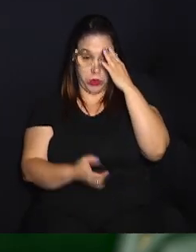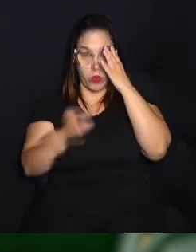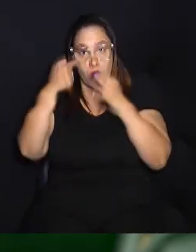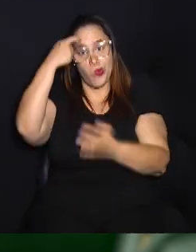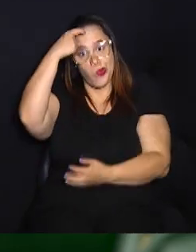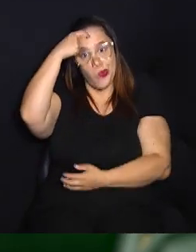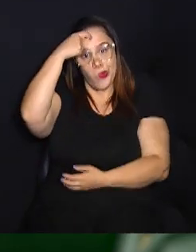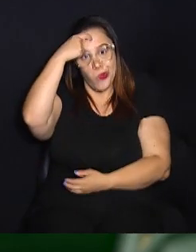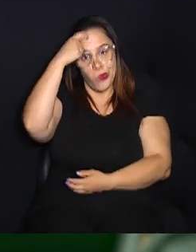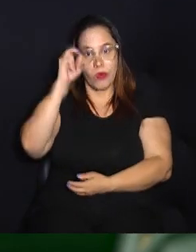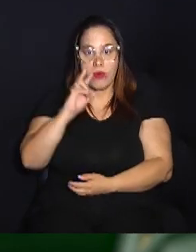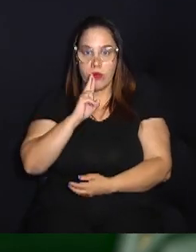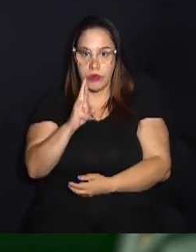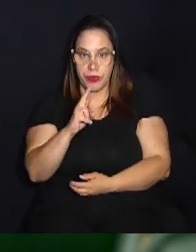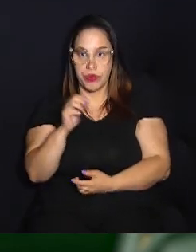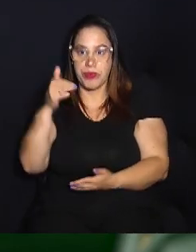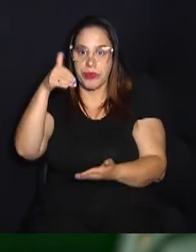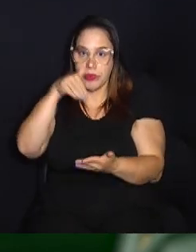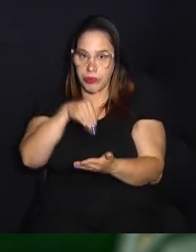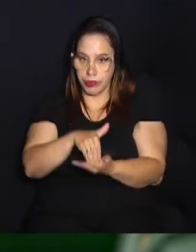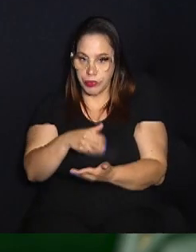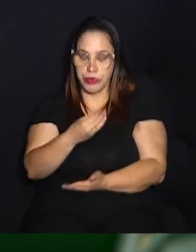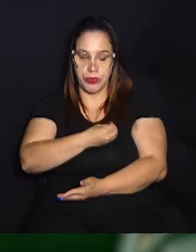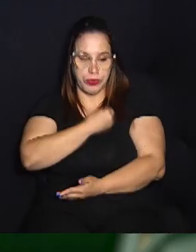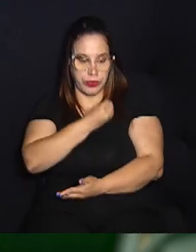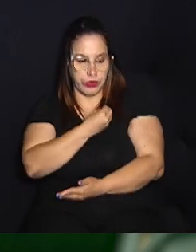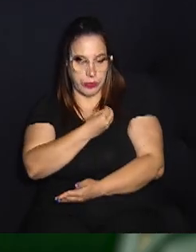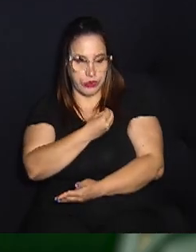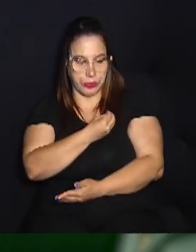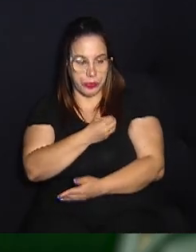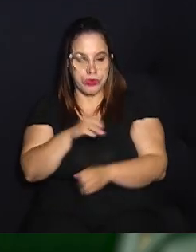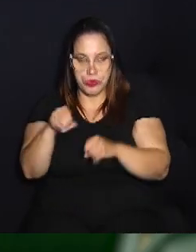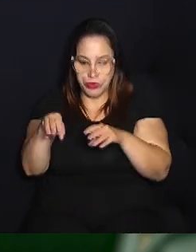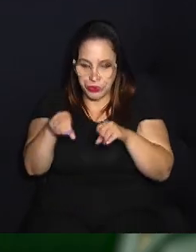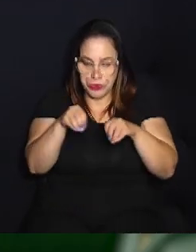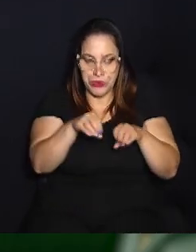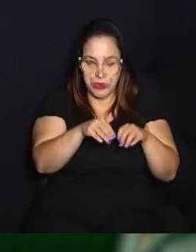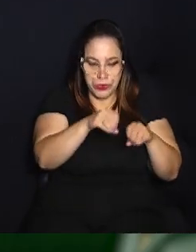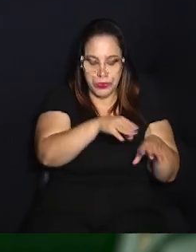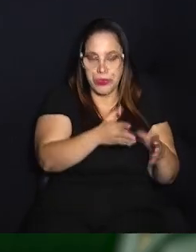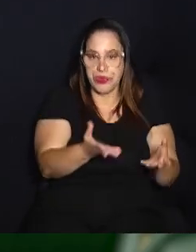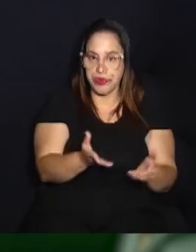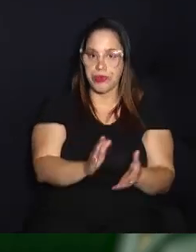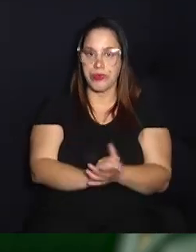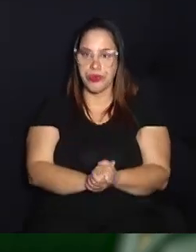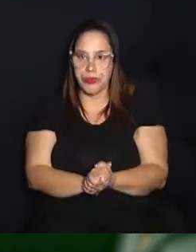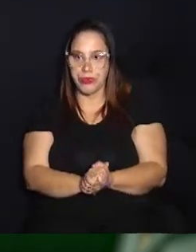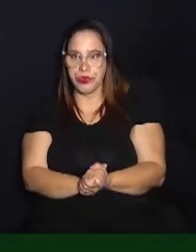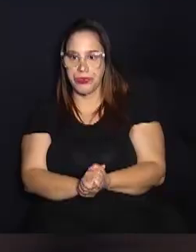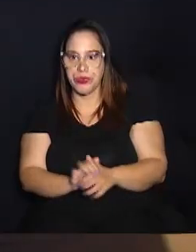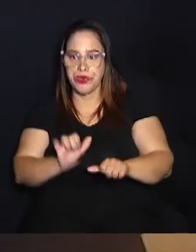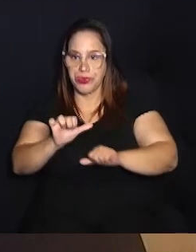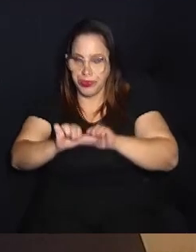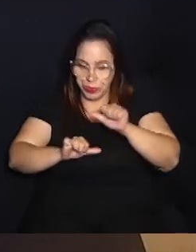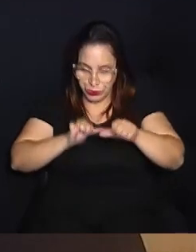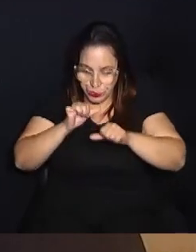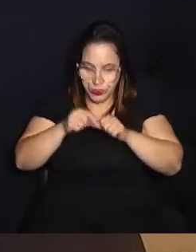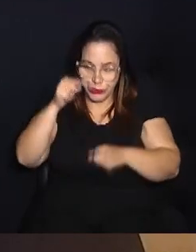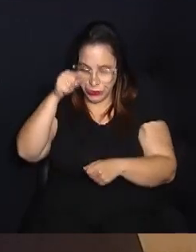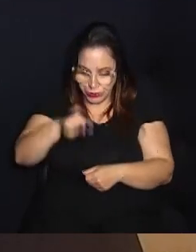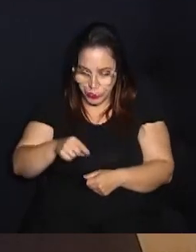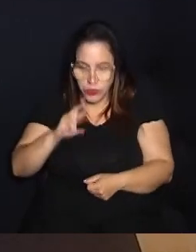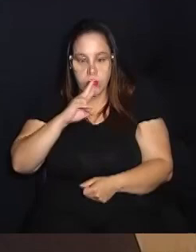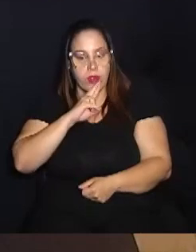a consciência da realidade na qual estão inseridos e por meio da educação, por meio da